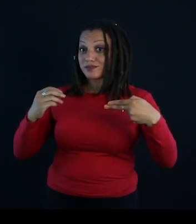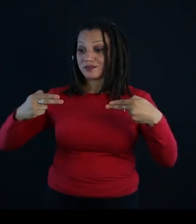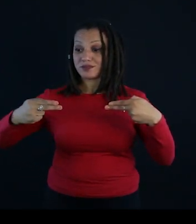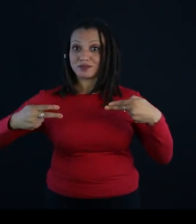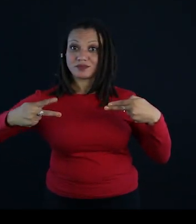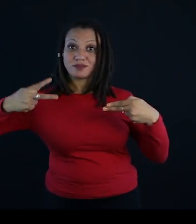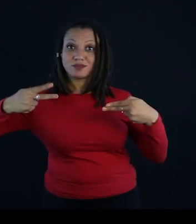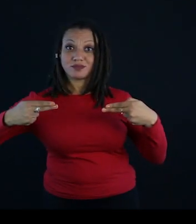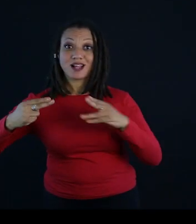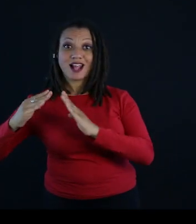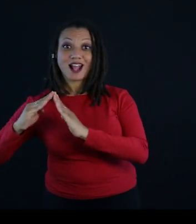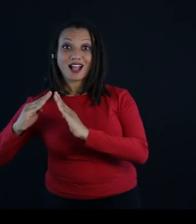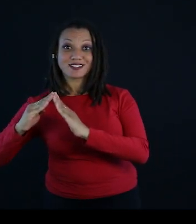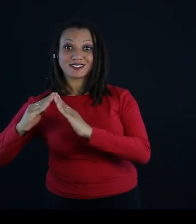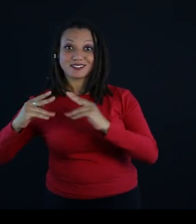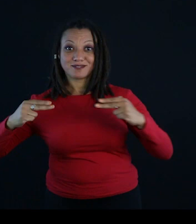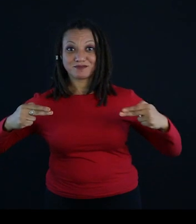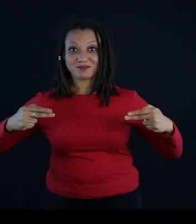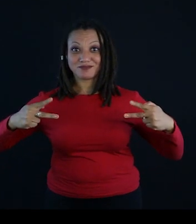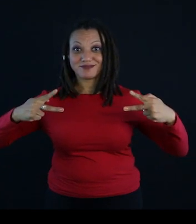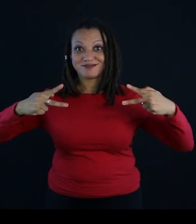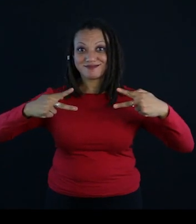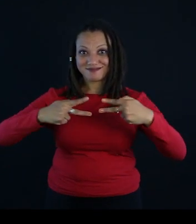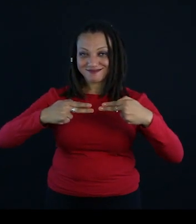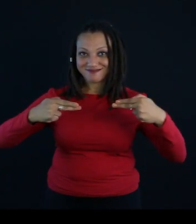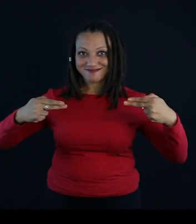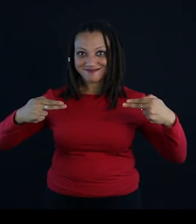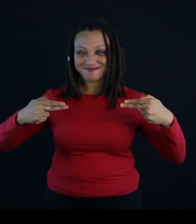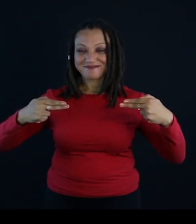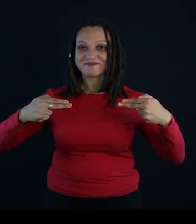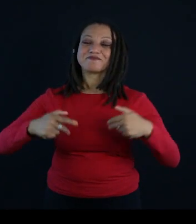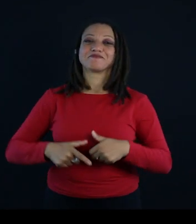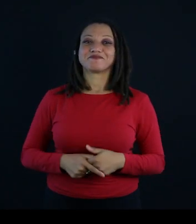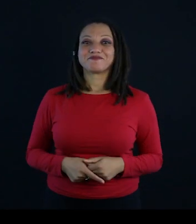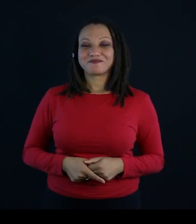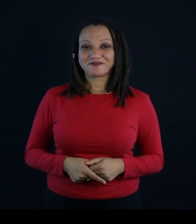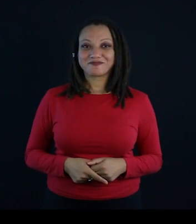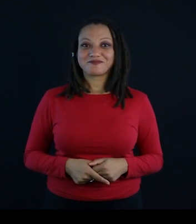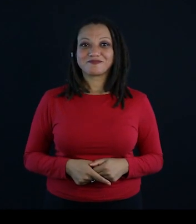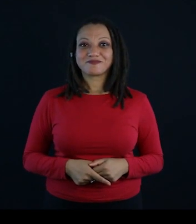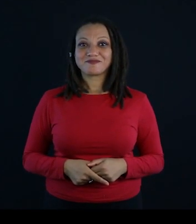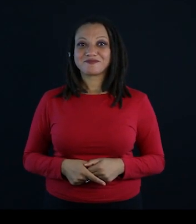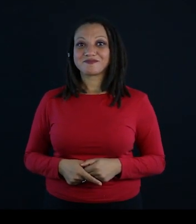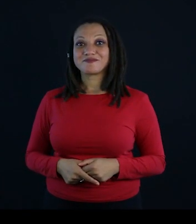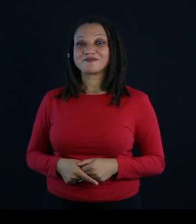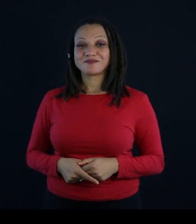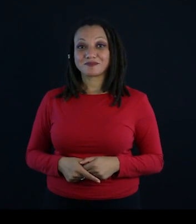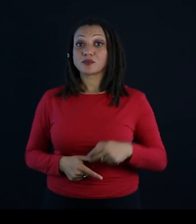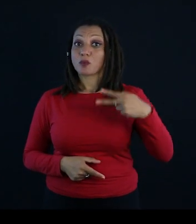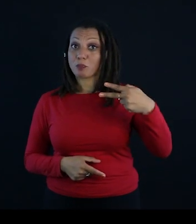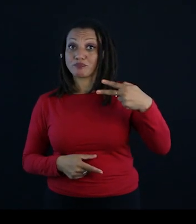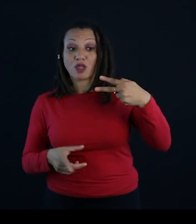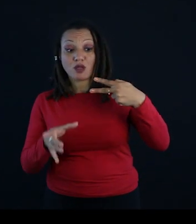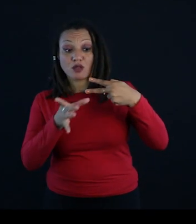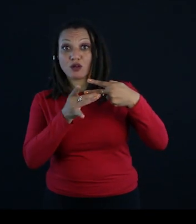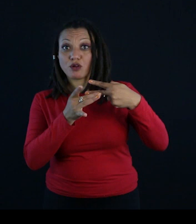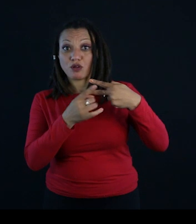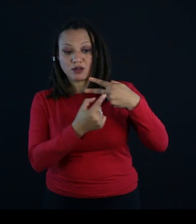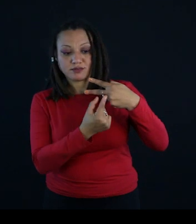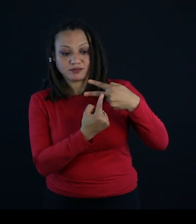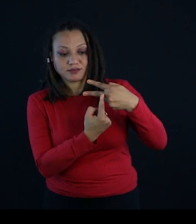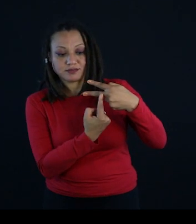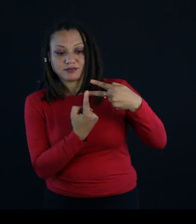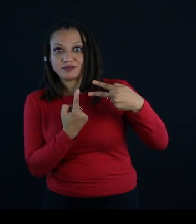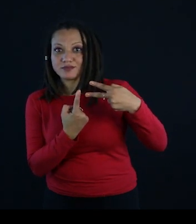casinha abrir pro outro lado, certo? Pra eles, né? Pra dar o match. Então a gente pega aqui, ó, a casinha, mesma coisa. Parte